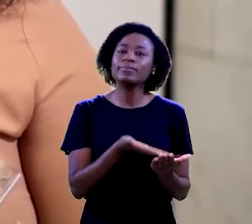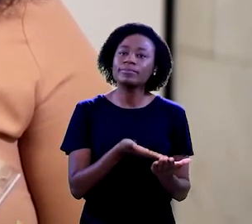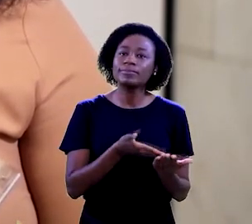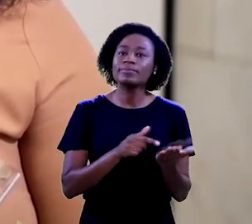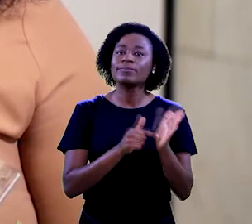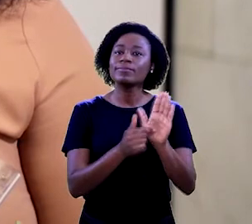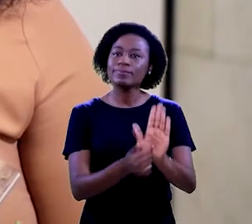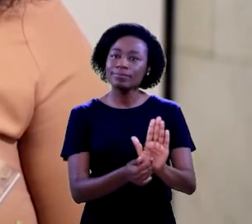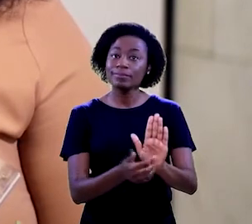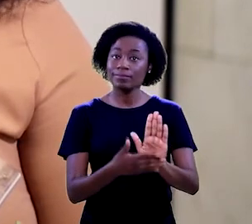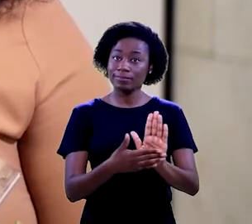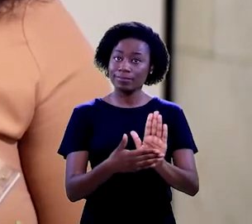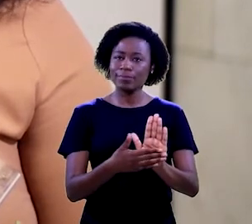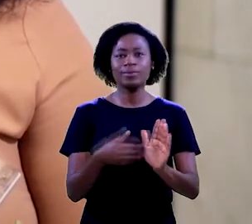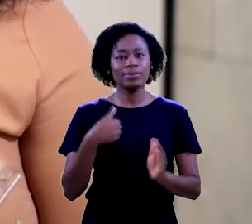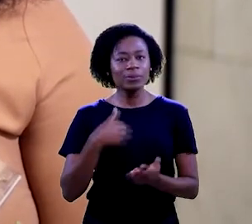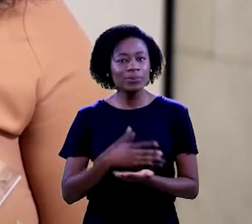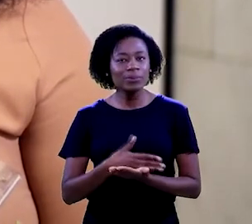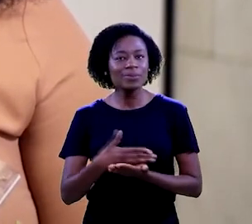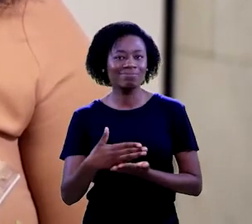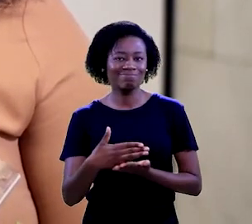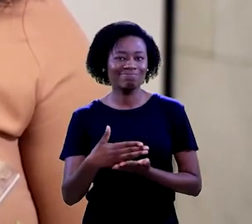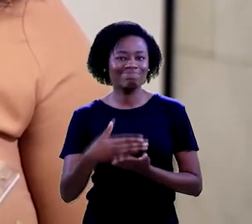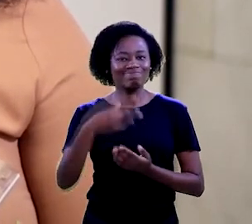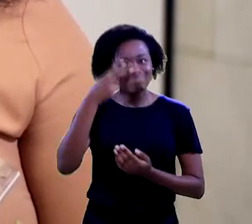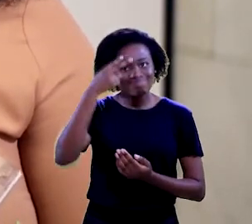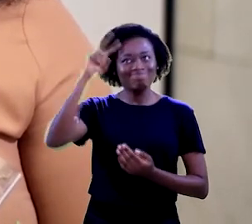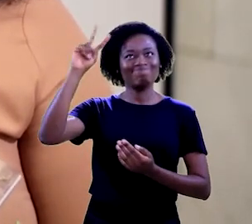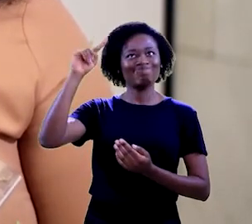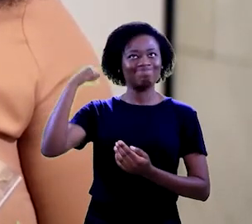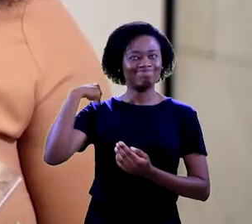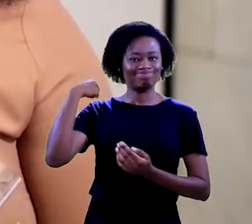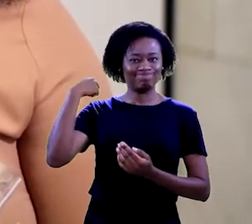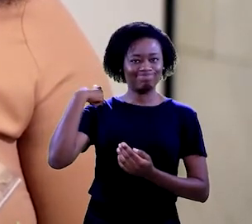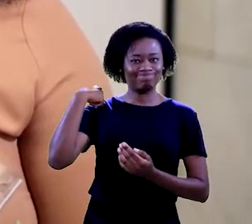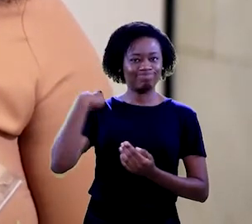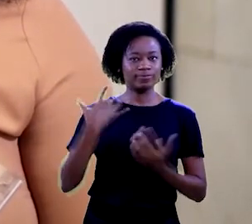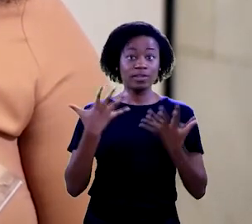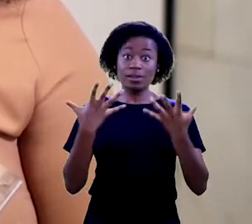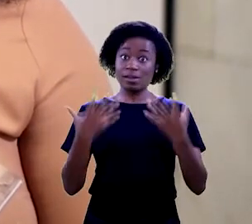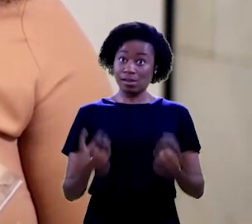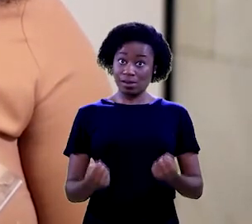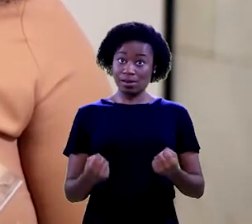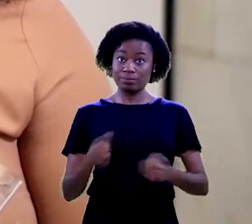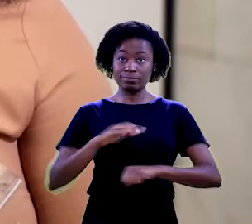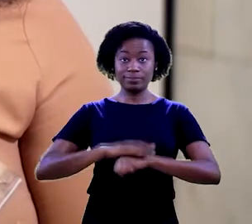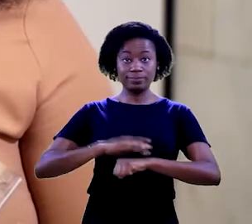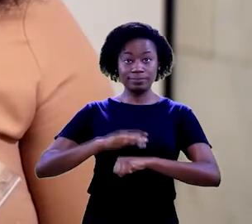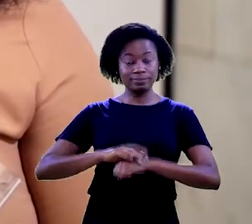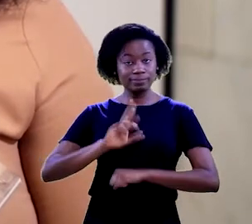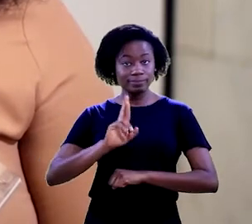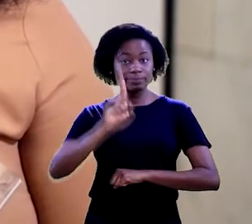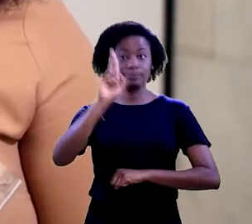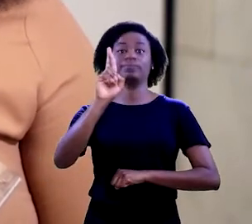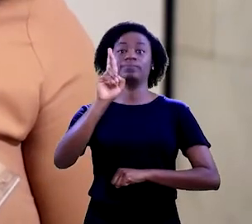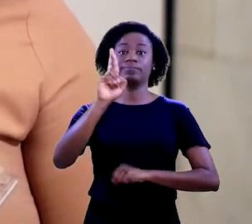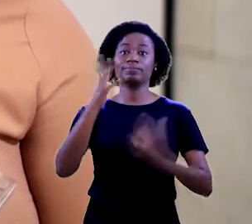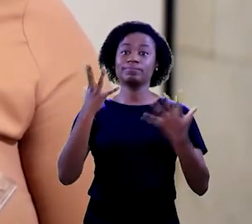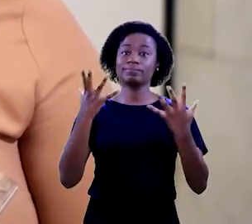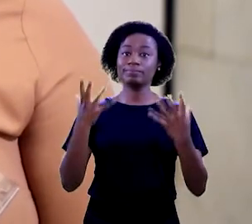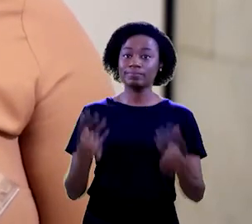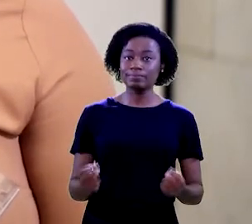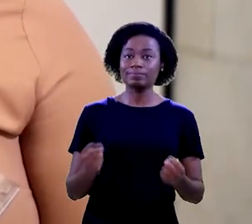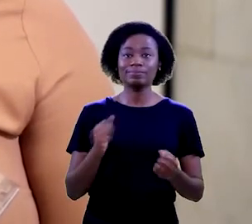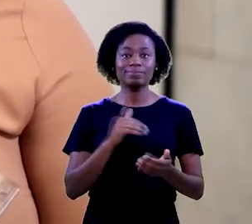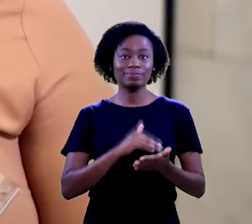eu começo relembrando a assunção da responsabilidade que eu tive em minhas mãos quando eu